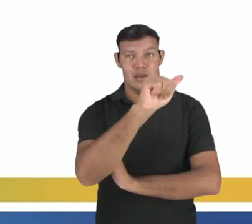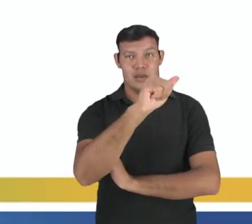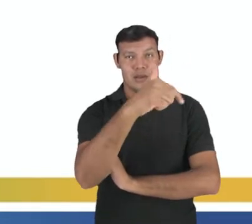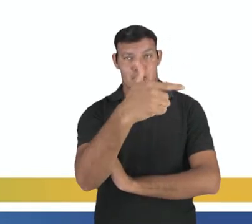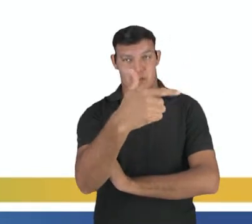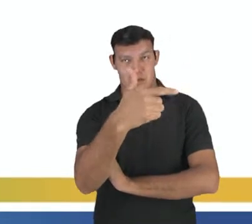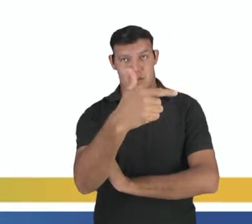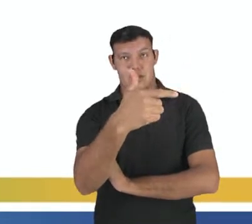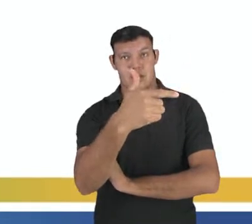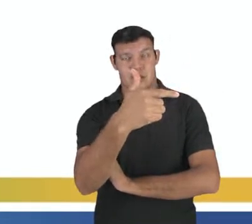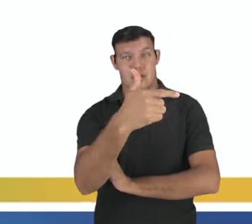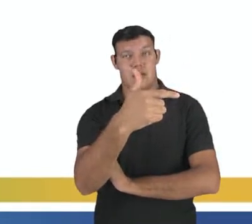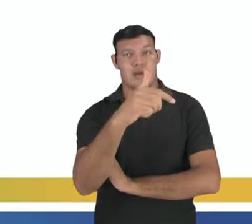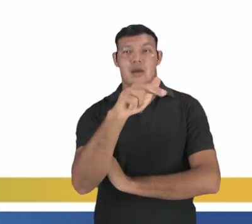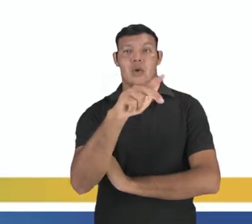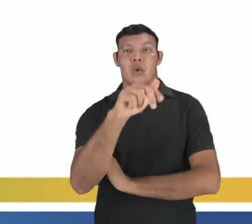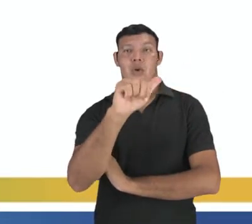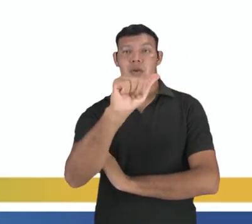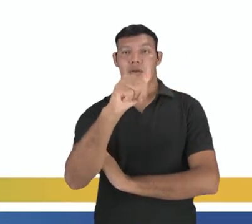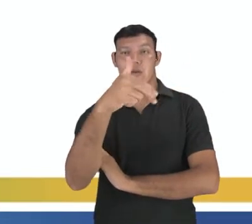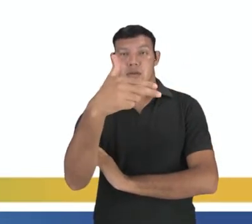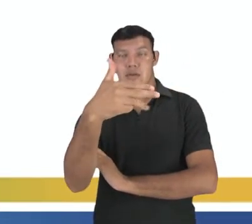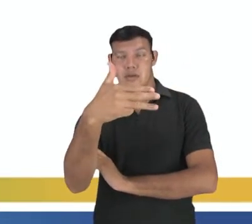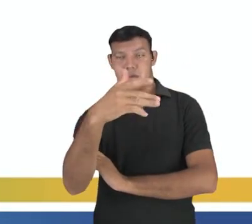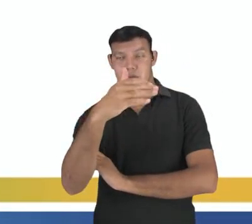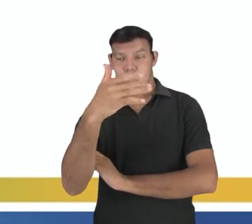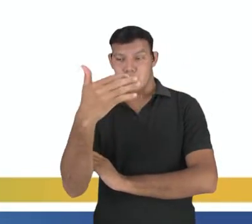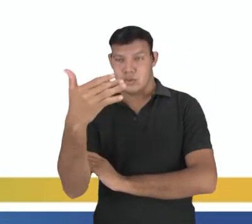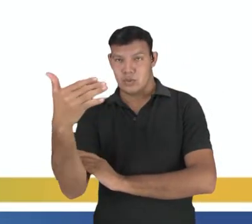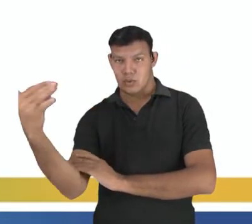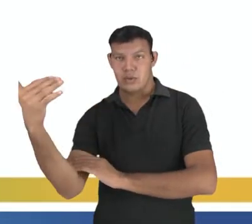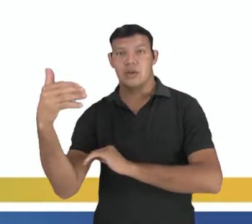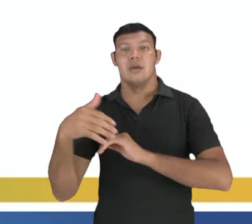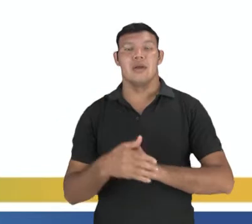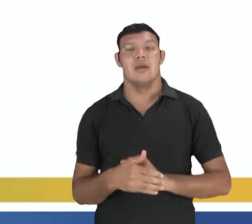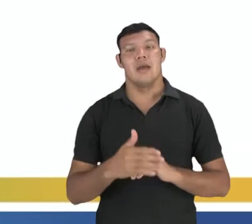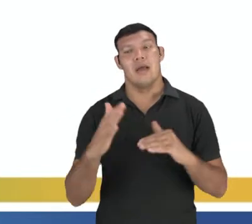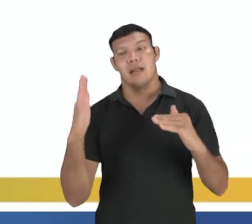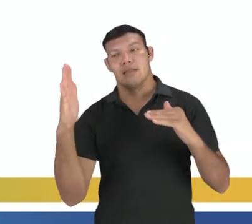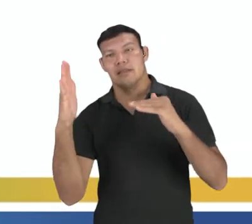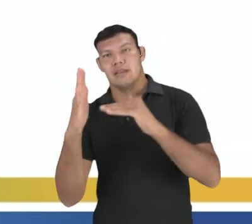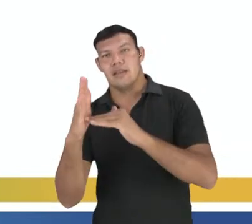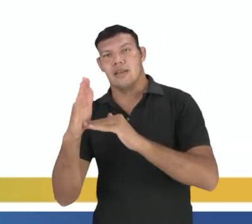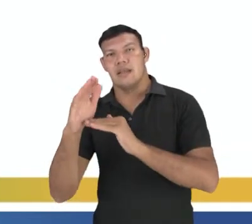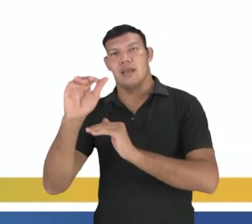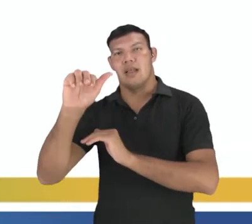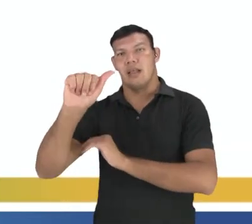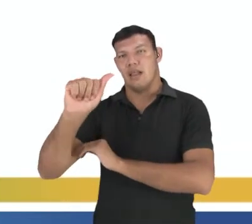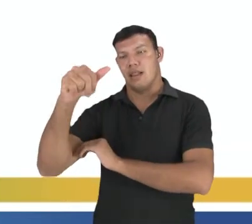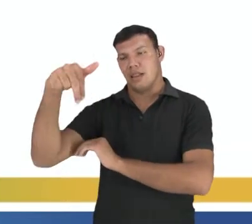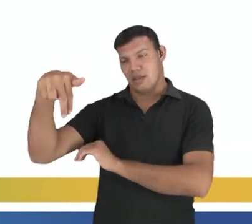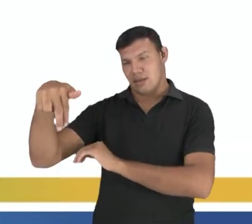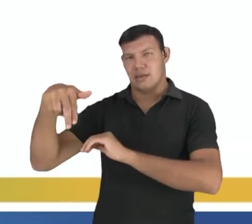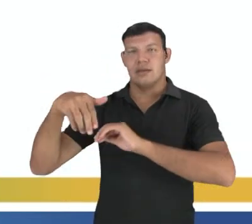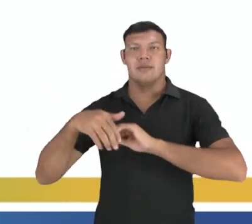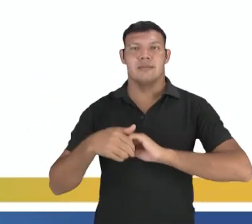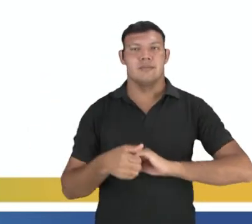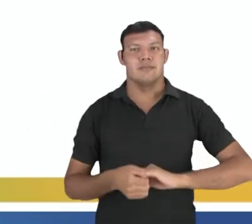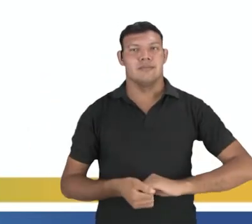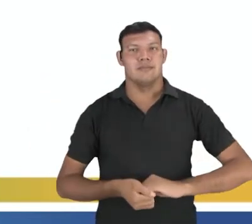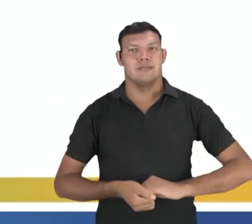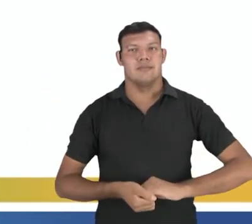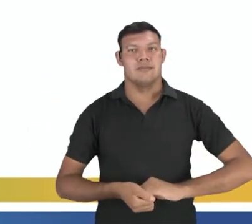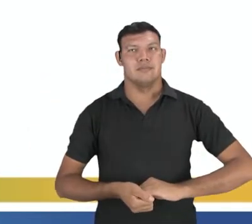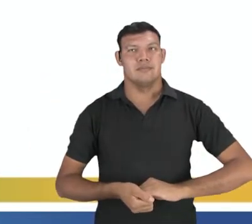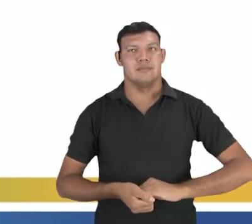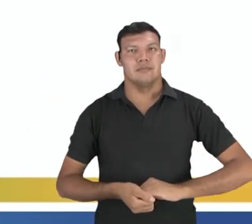2, o A2 é igual a 3 e assim sucessivamente, até um número qualquer igual